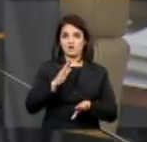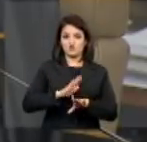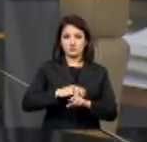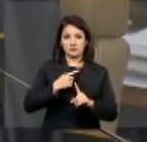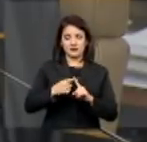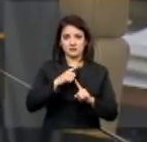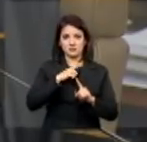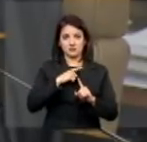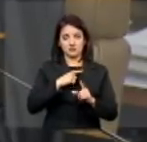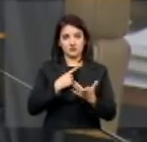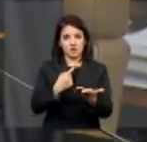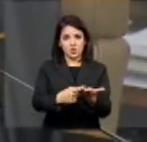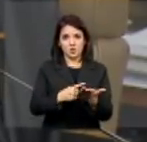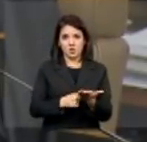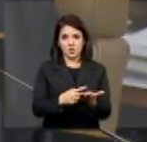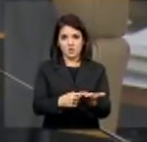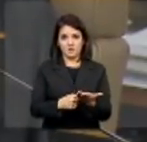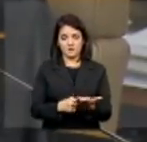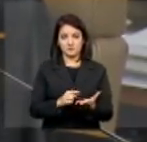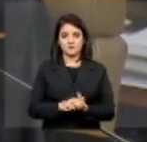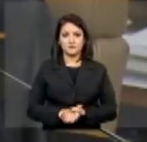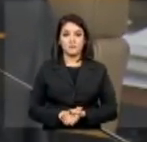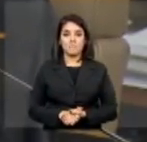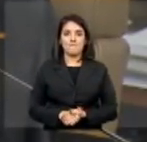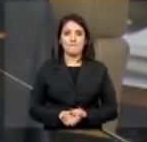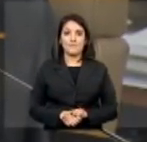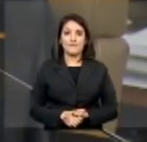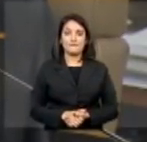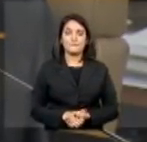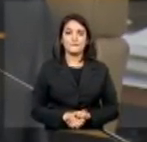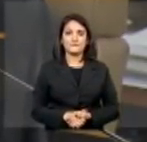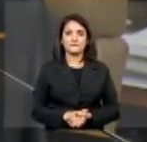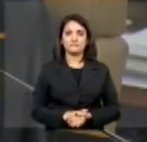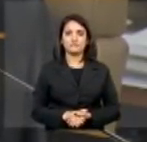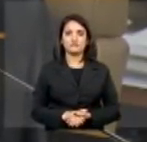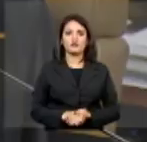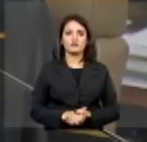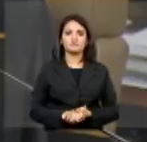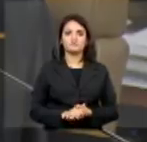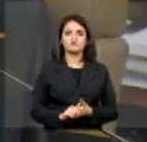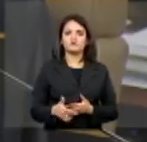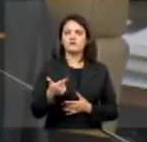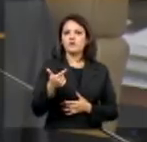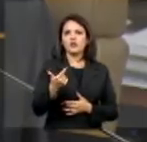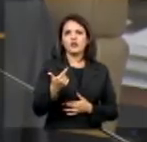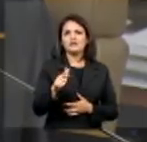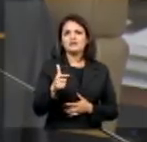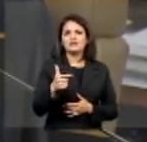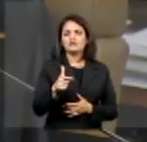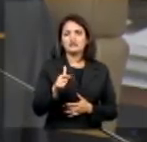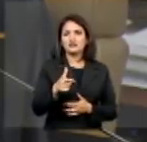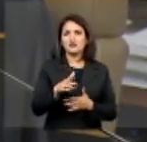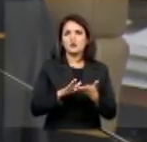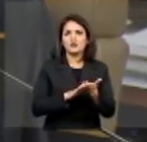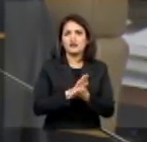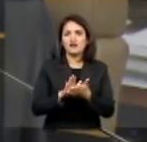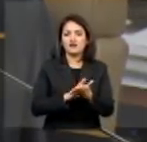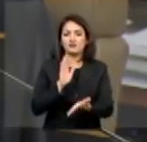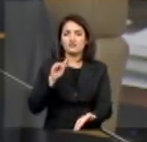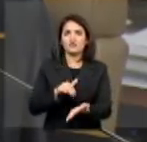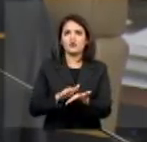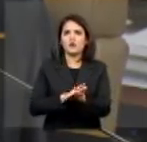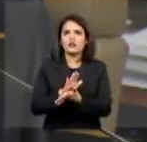no acordo celebrado não há nas alegações finais desses réus nenhuma inovação argumentativa